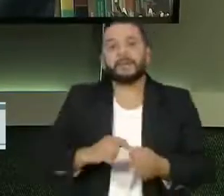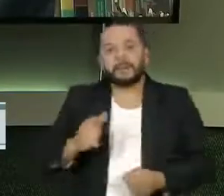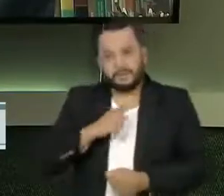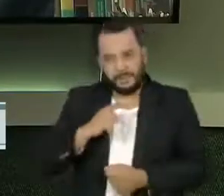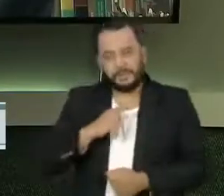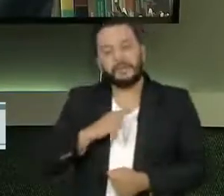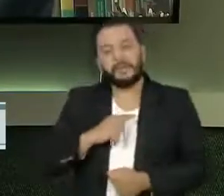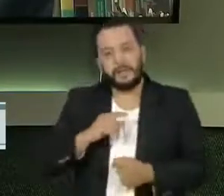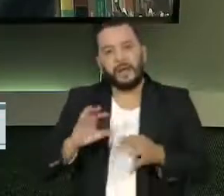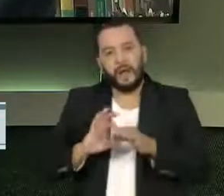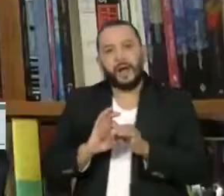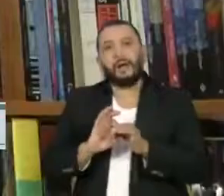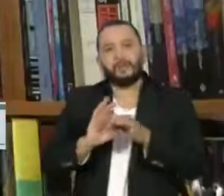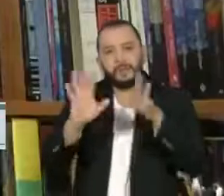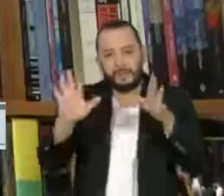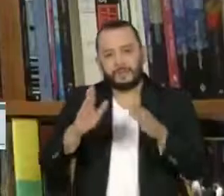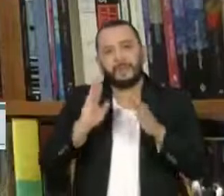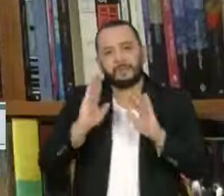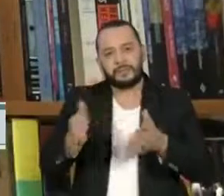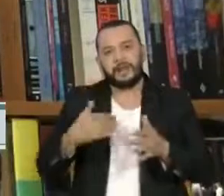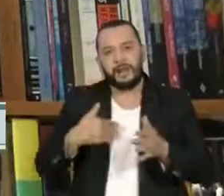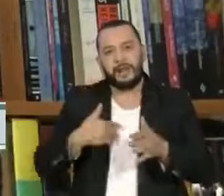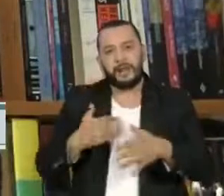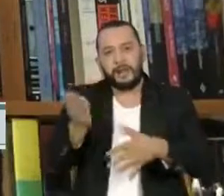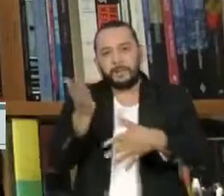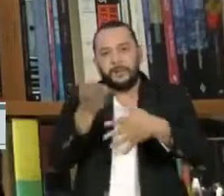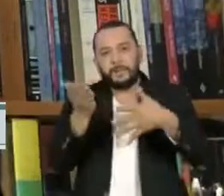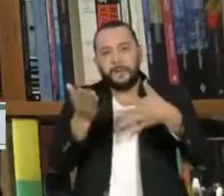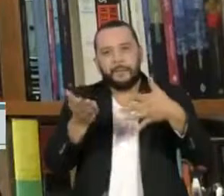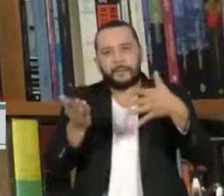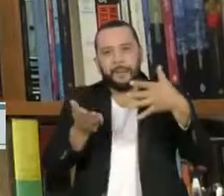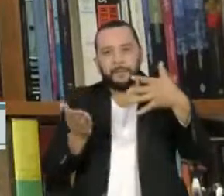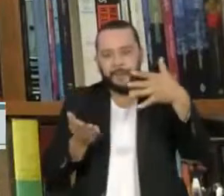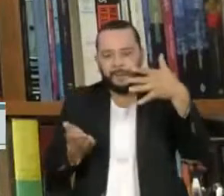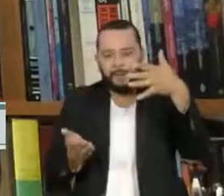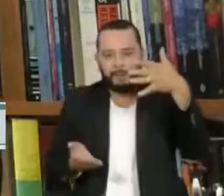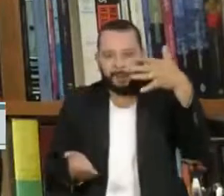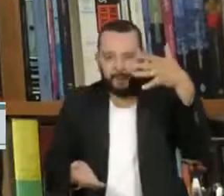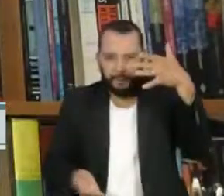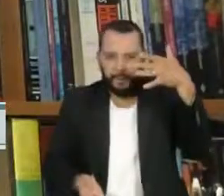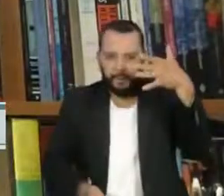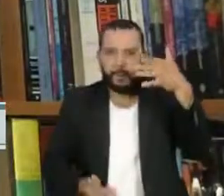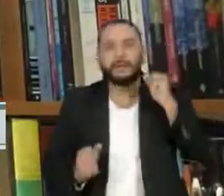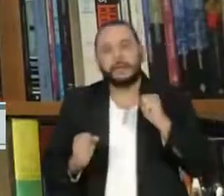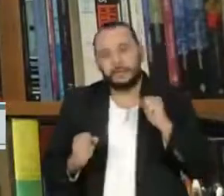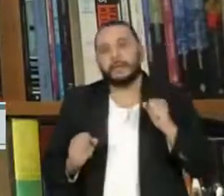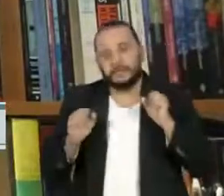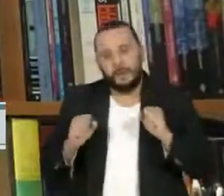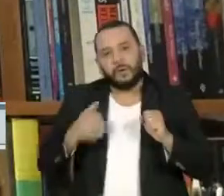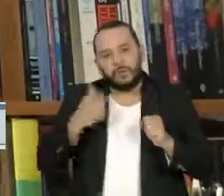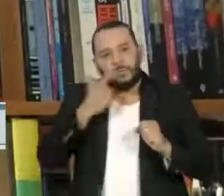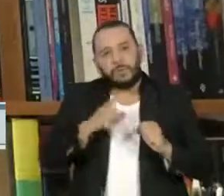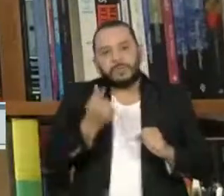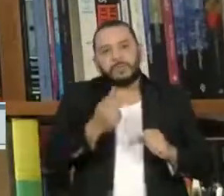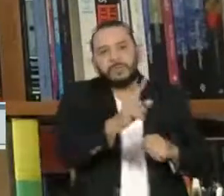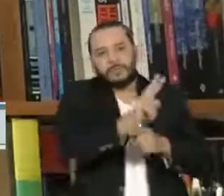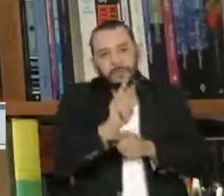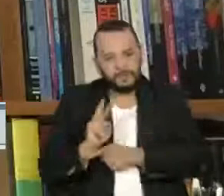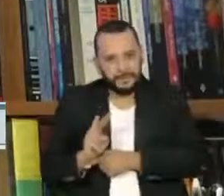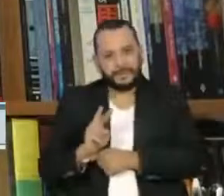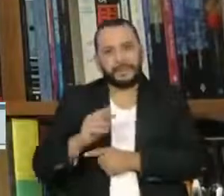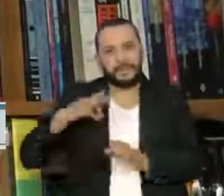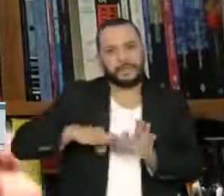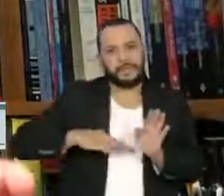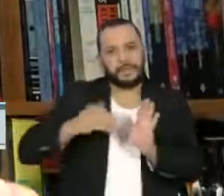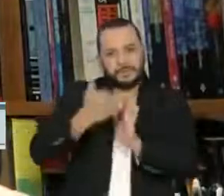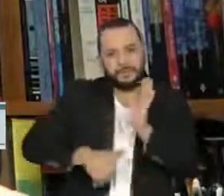da parcela que um aposentado pelo INSS pode comprometer da sua renda para fazer um crédito consignado. Esse